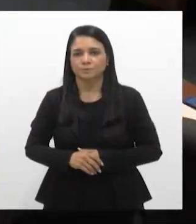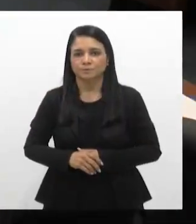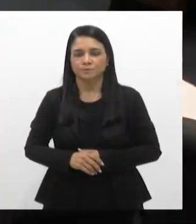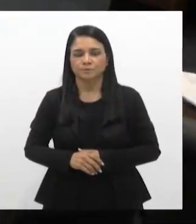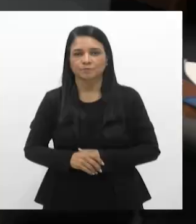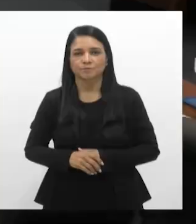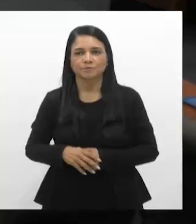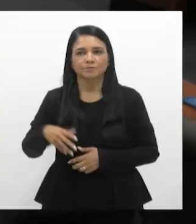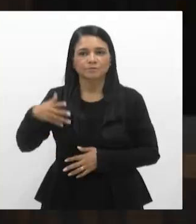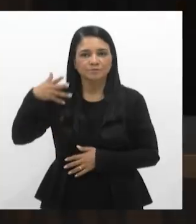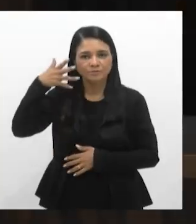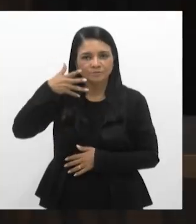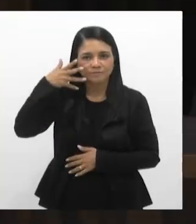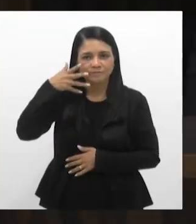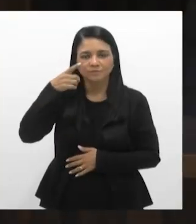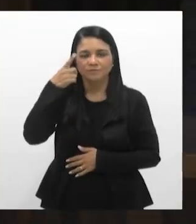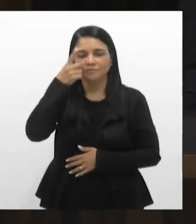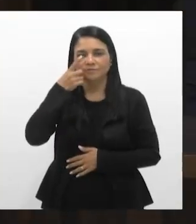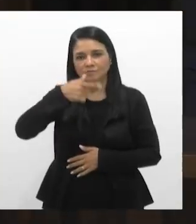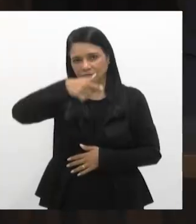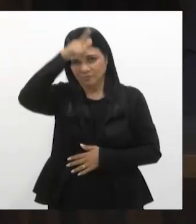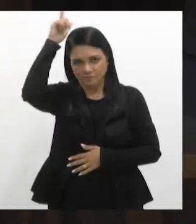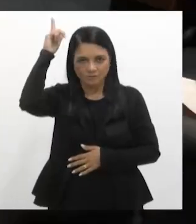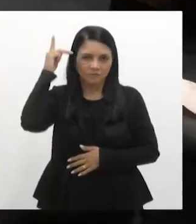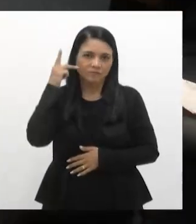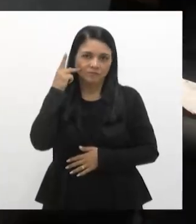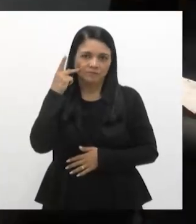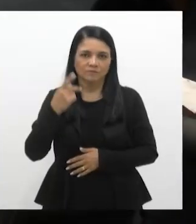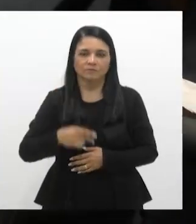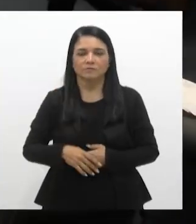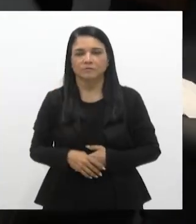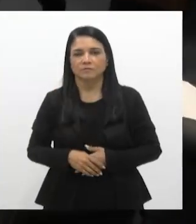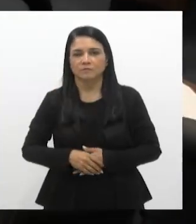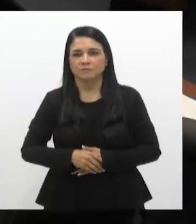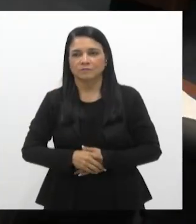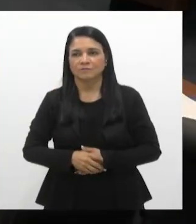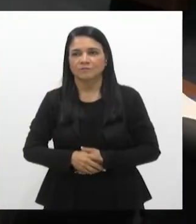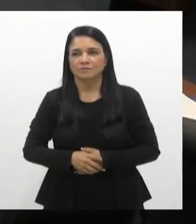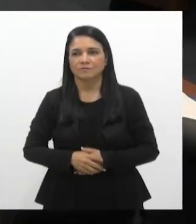Com a palavra, nobre deputado Luiz Paulo.